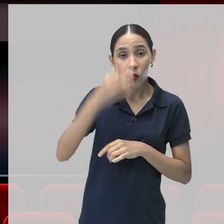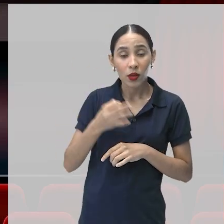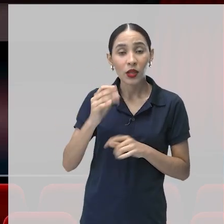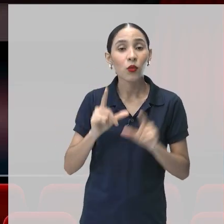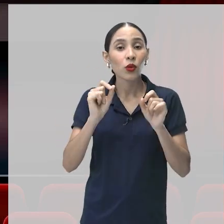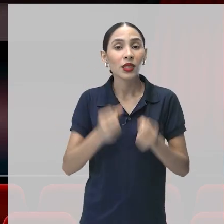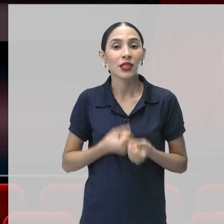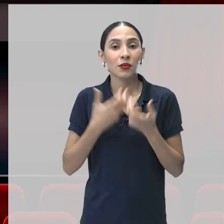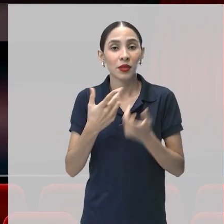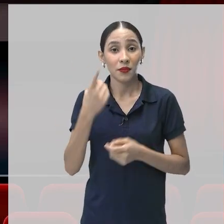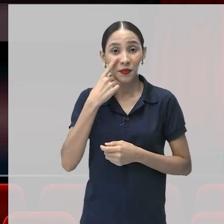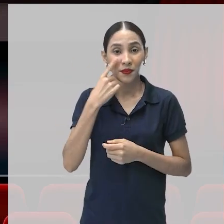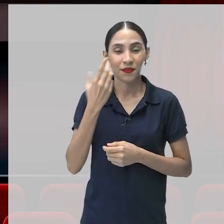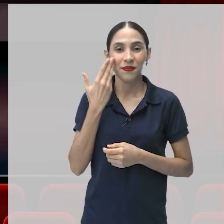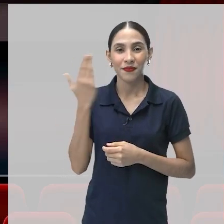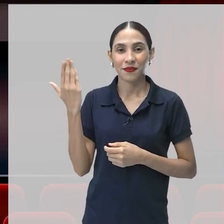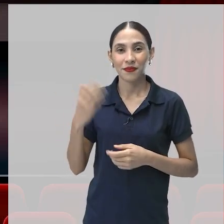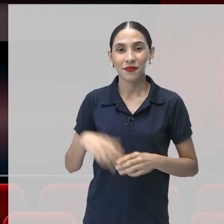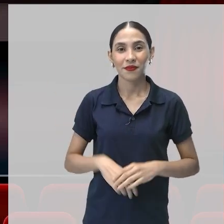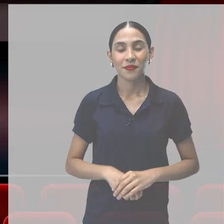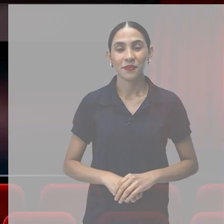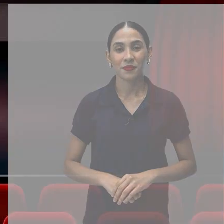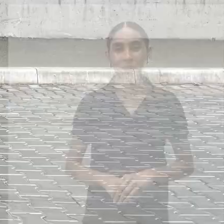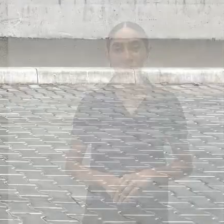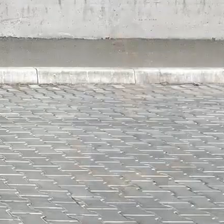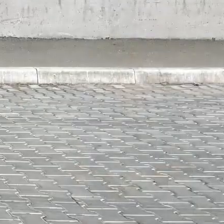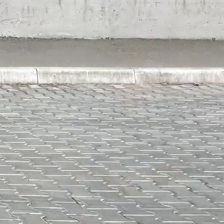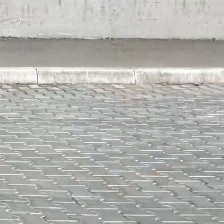está transmitindo. Vamos assistir?